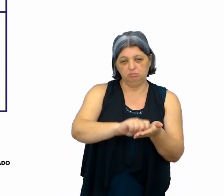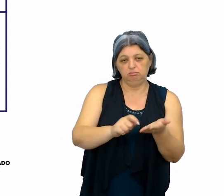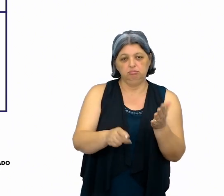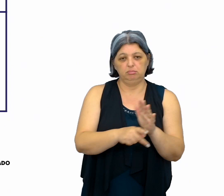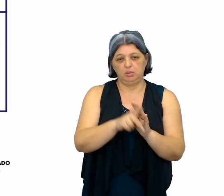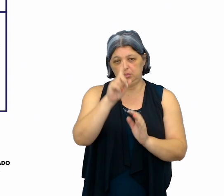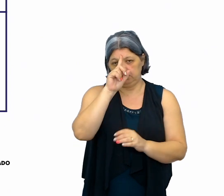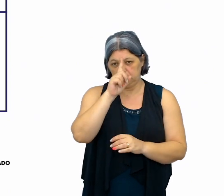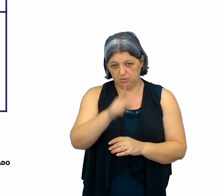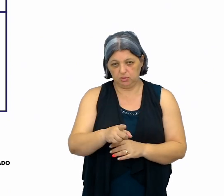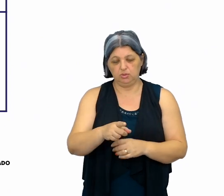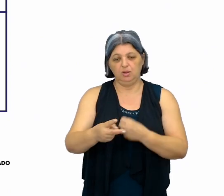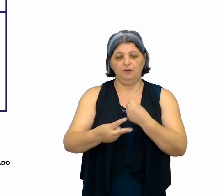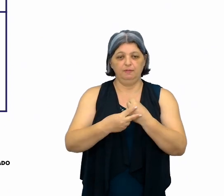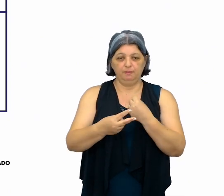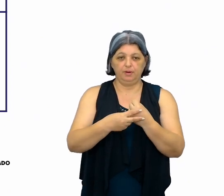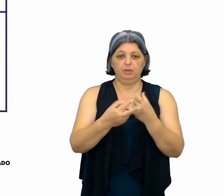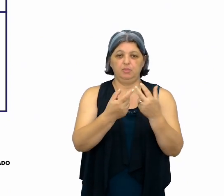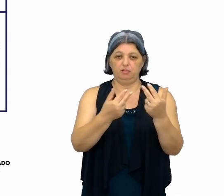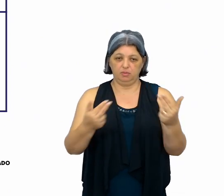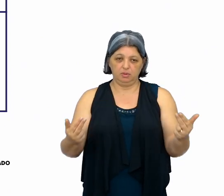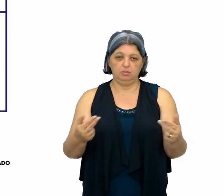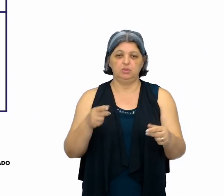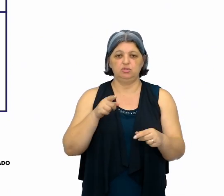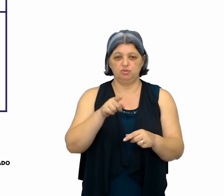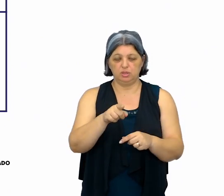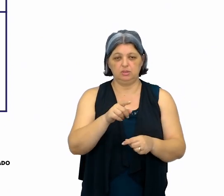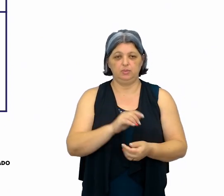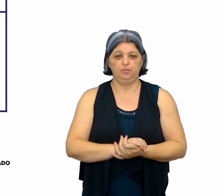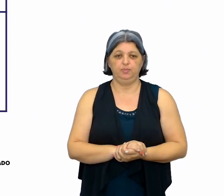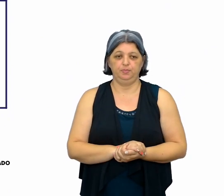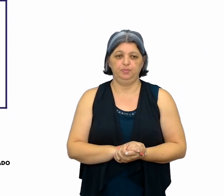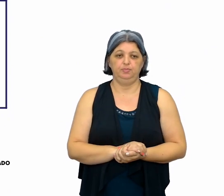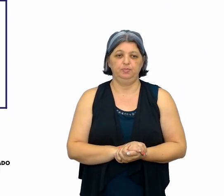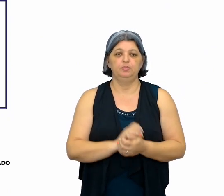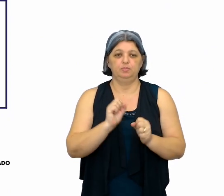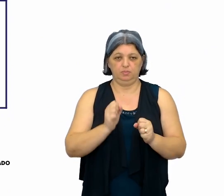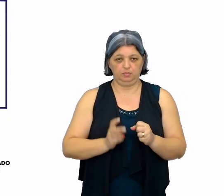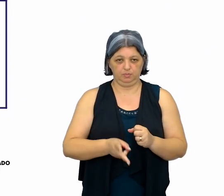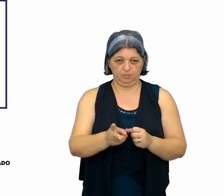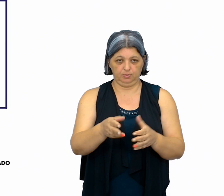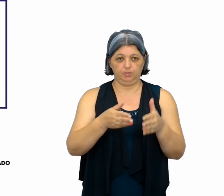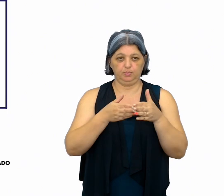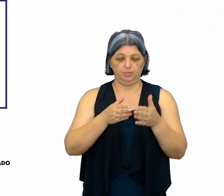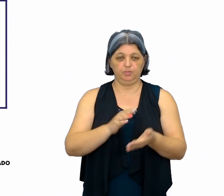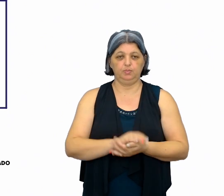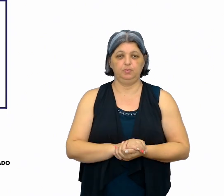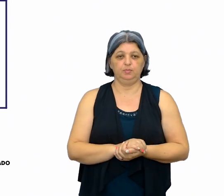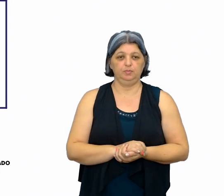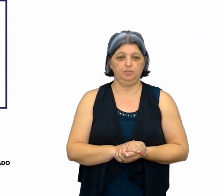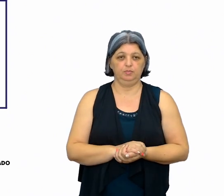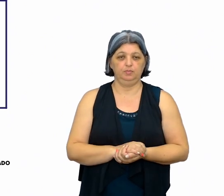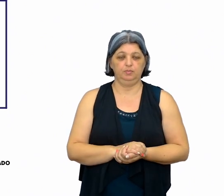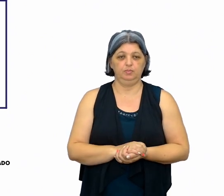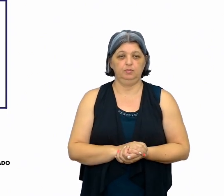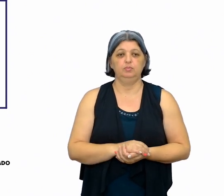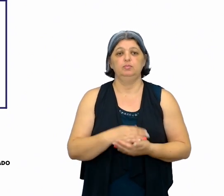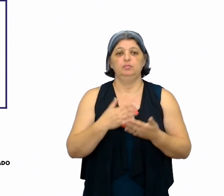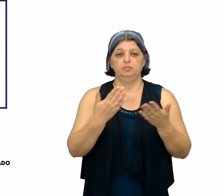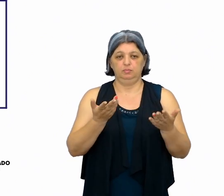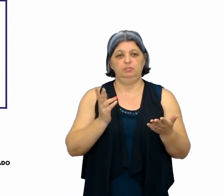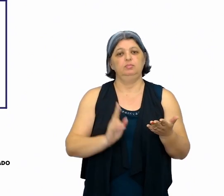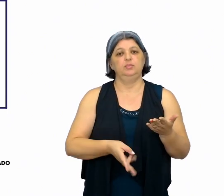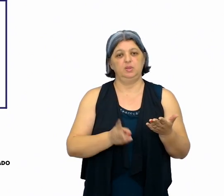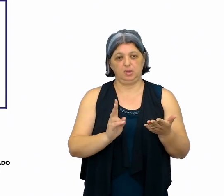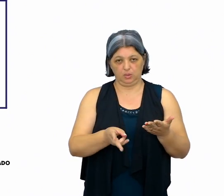modo imperativo ou no modo indicativo. Pode passar, por favor? Bom, ainda dando